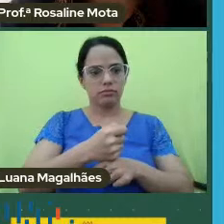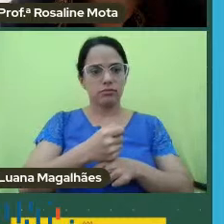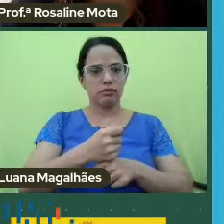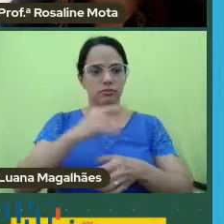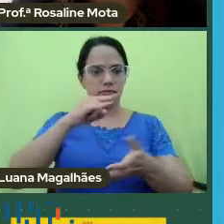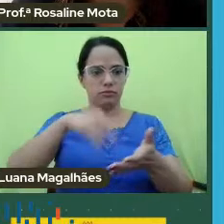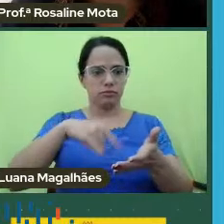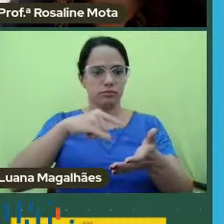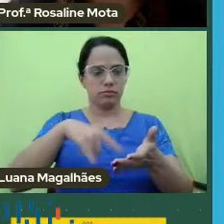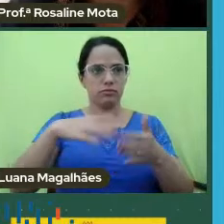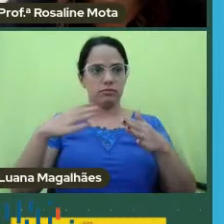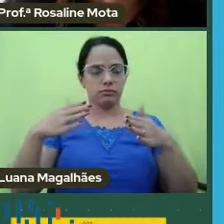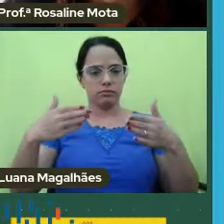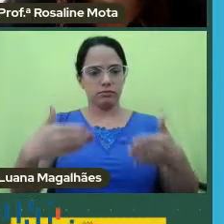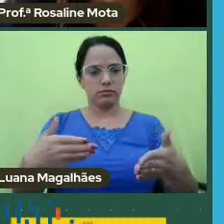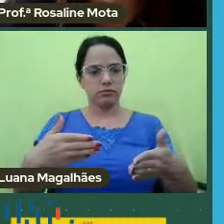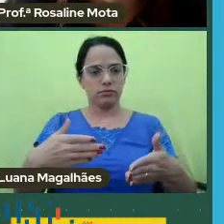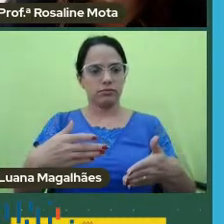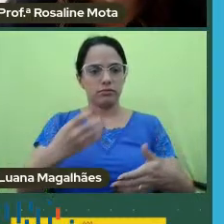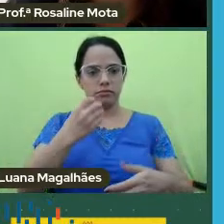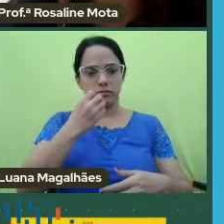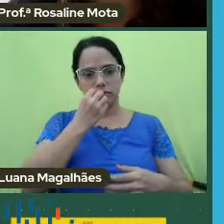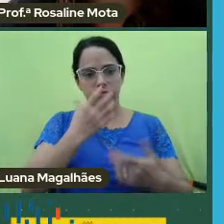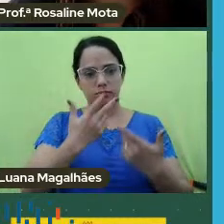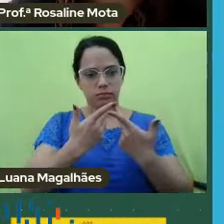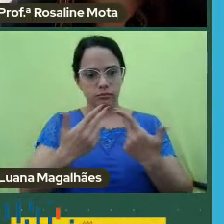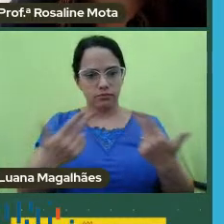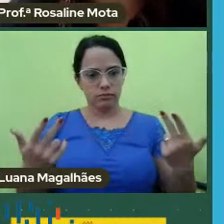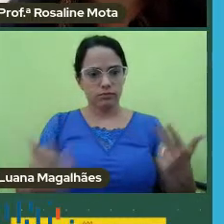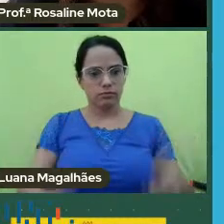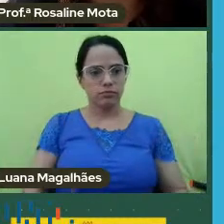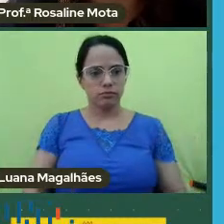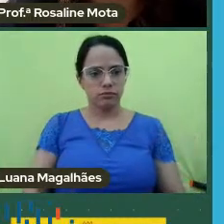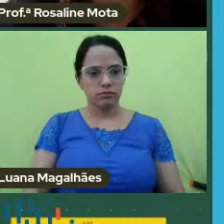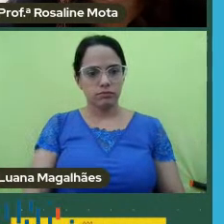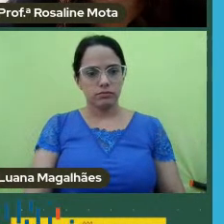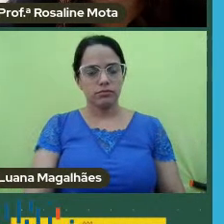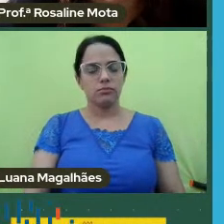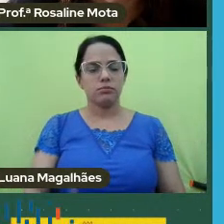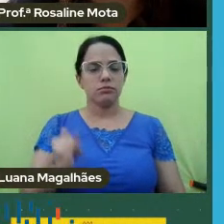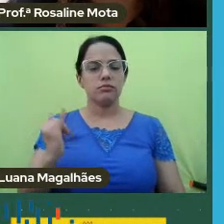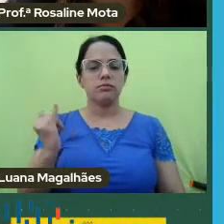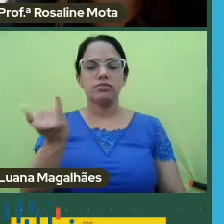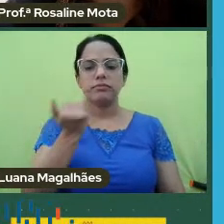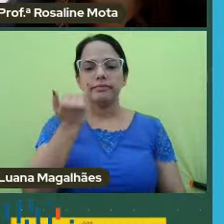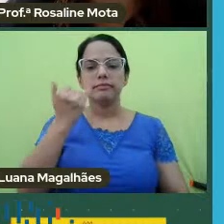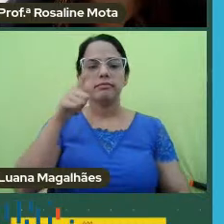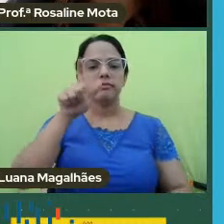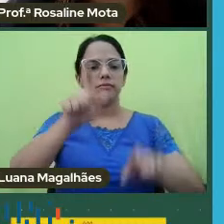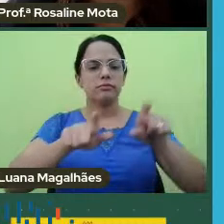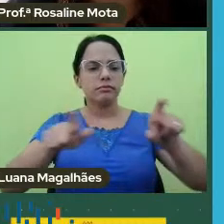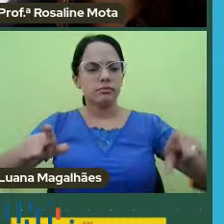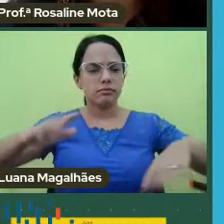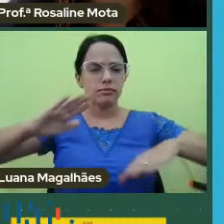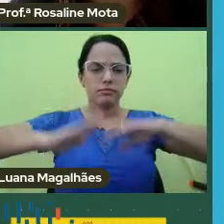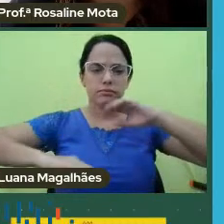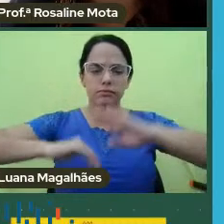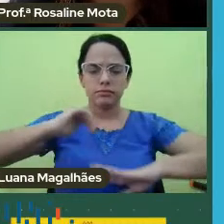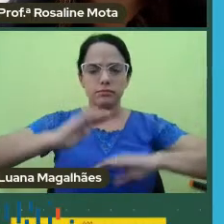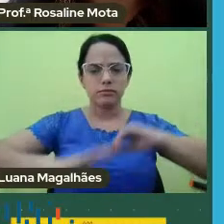a instituição e os benefícios que ela pode trazer. É importante sensibilizar os profissionais de todas as